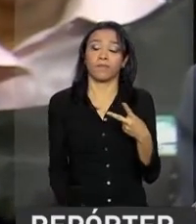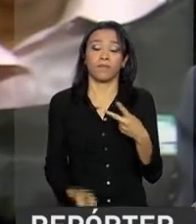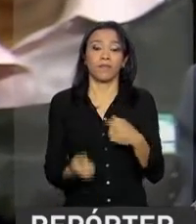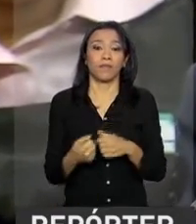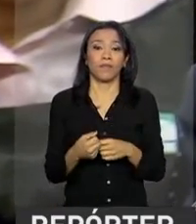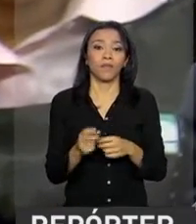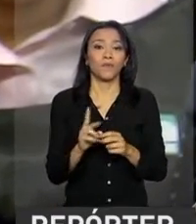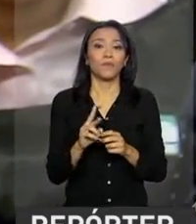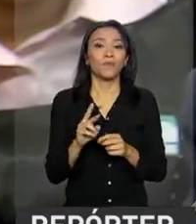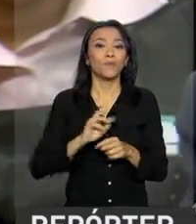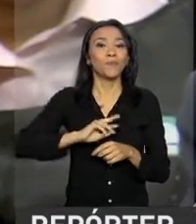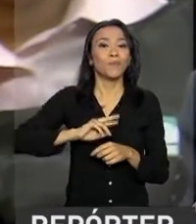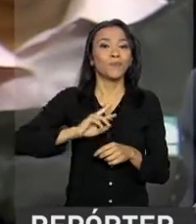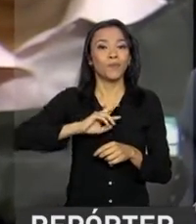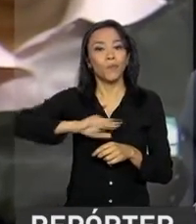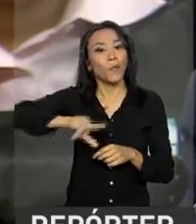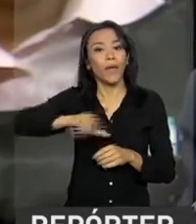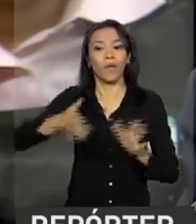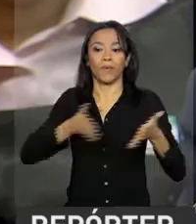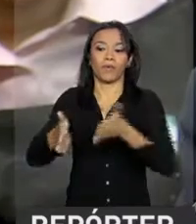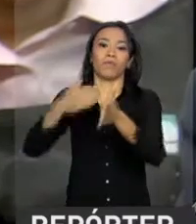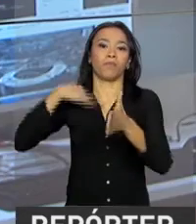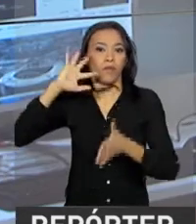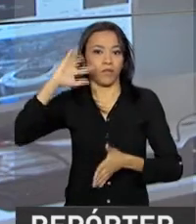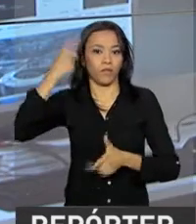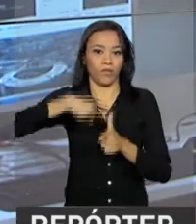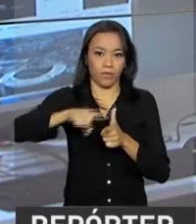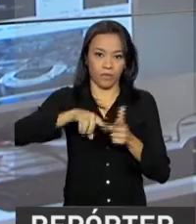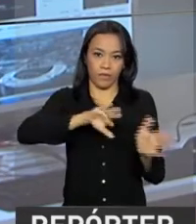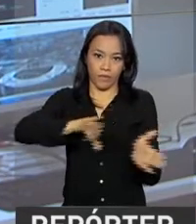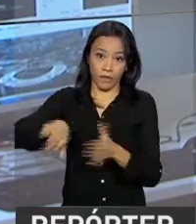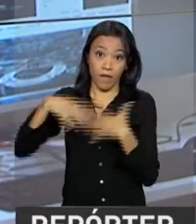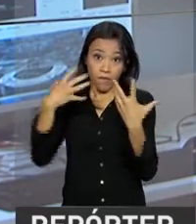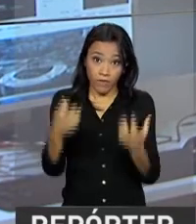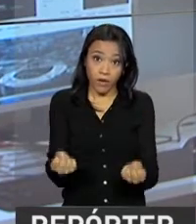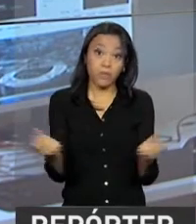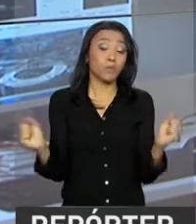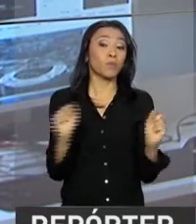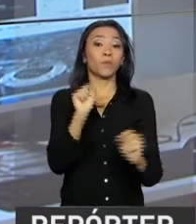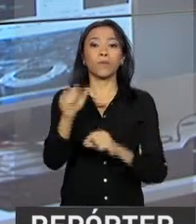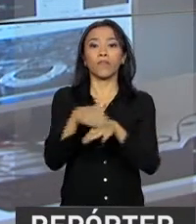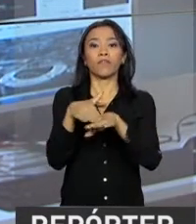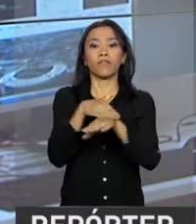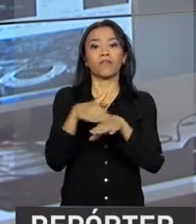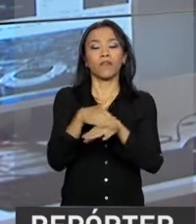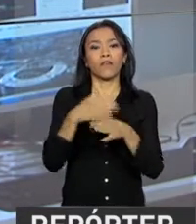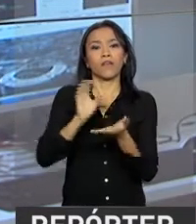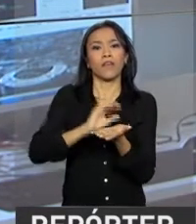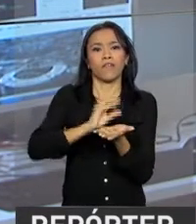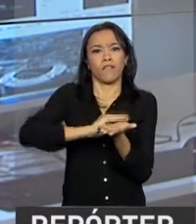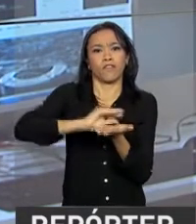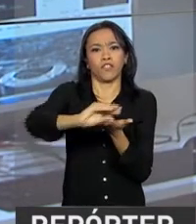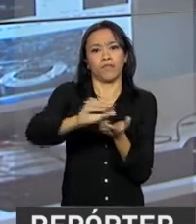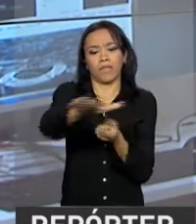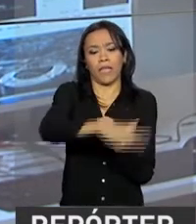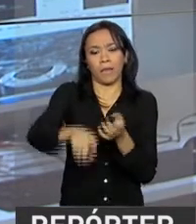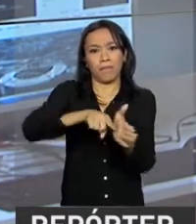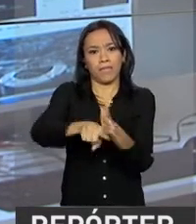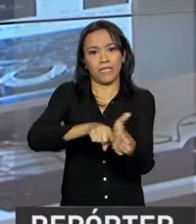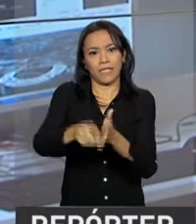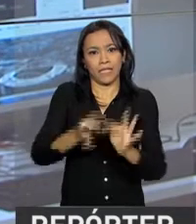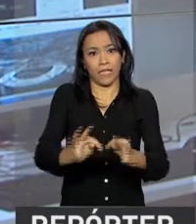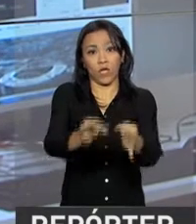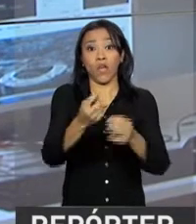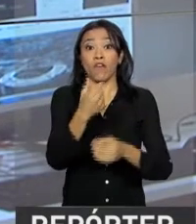não é o caminho para equacionar o problema a longo prazo. Vamos falar agora de investimentos em pesquisa e tecnologia.